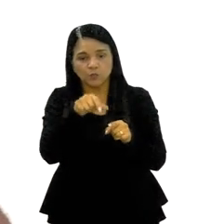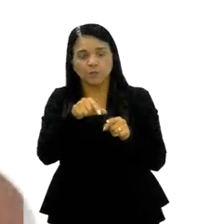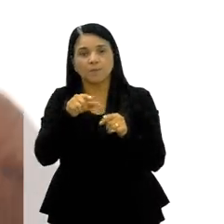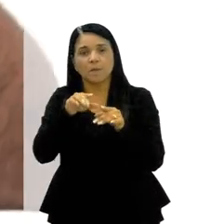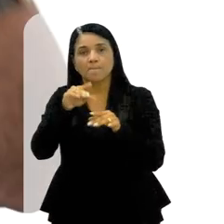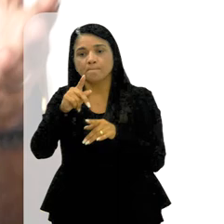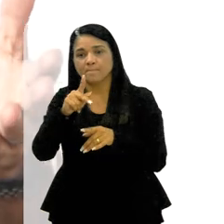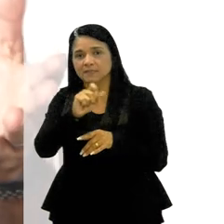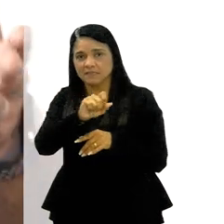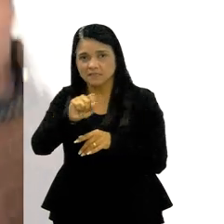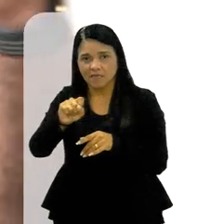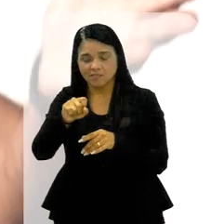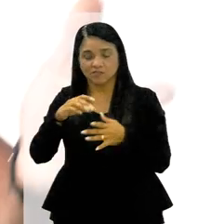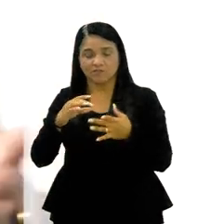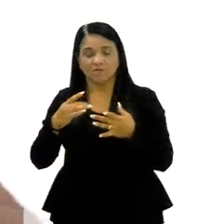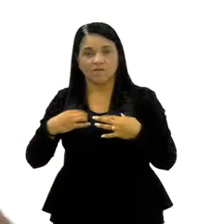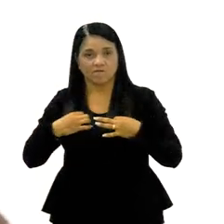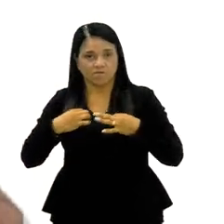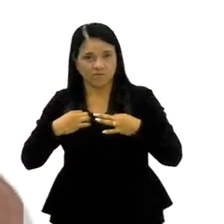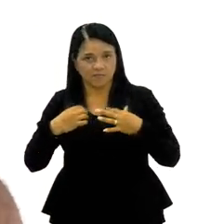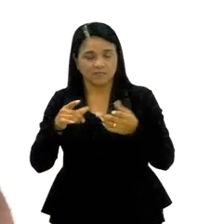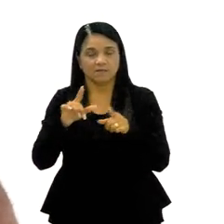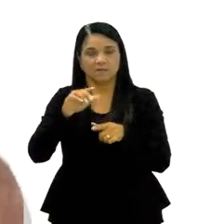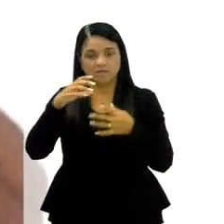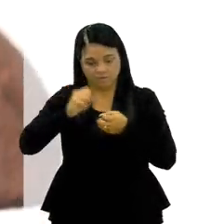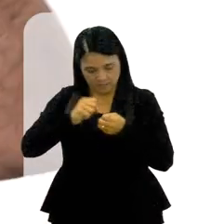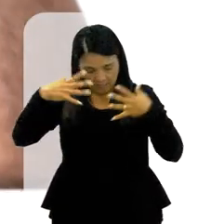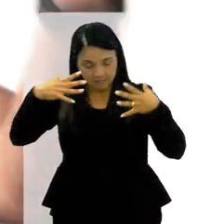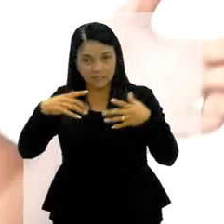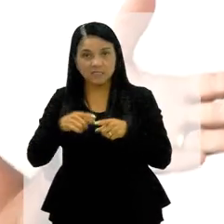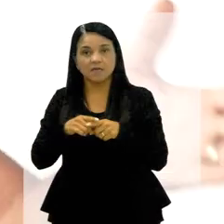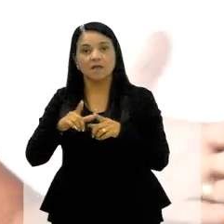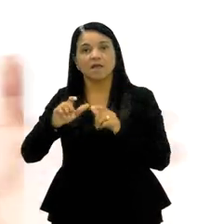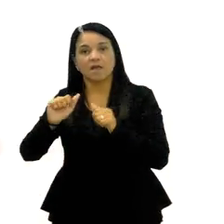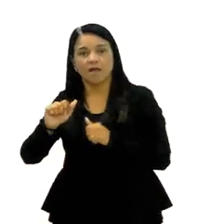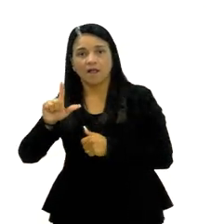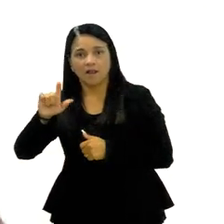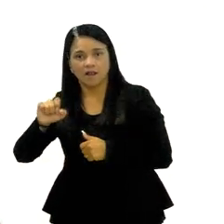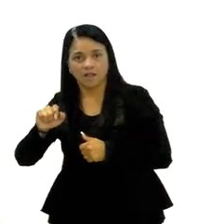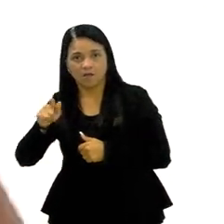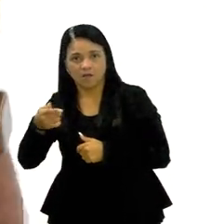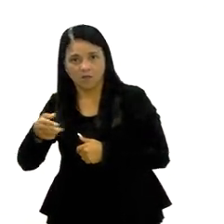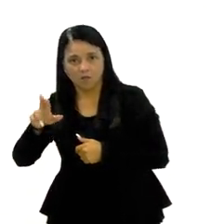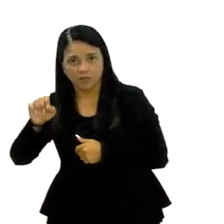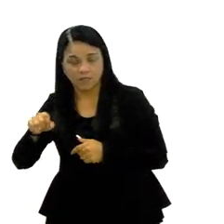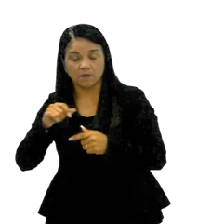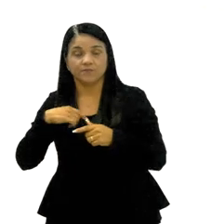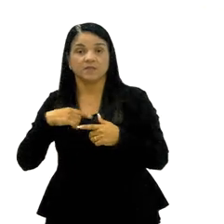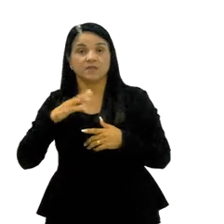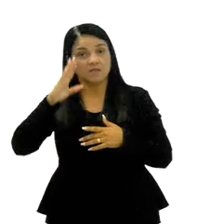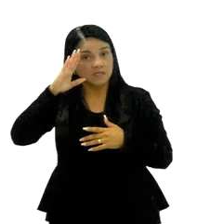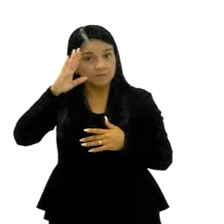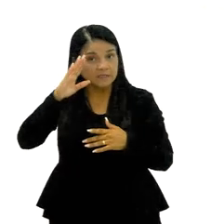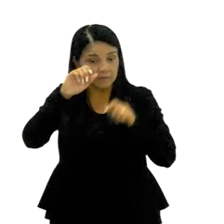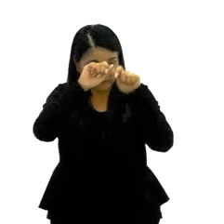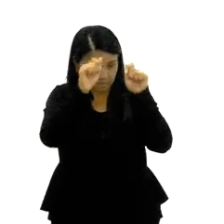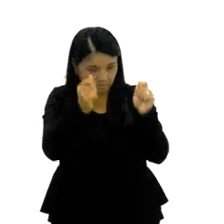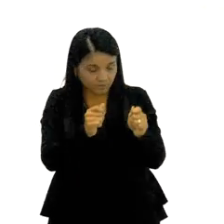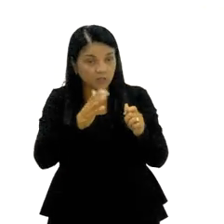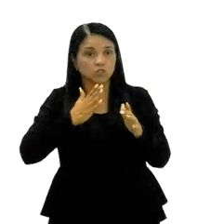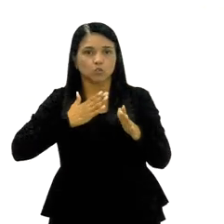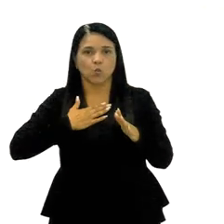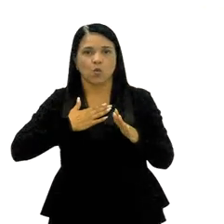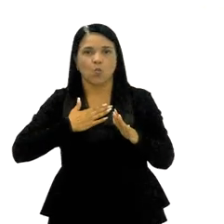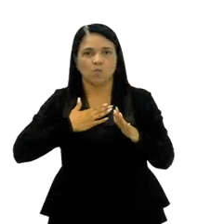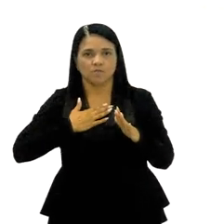Equipe de liso, equipe de passagem, degradê, fantasia, equipe de alegoria. E as peças principais, quem faz